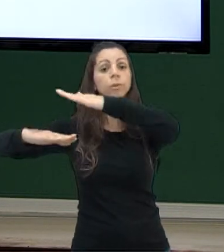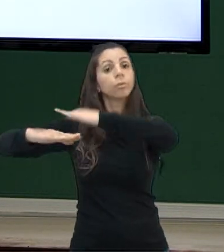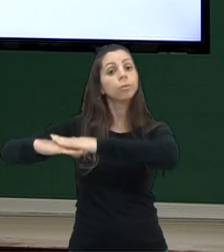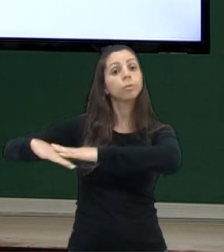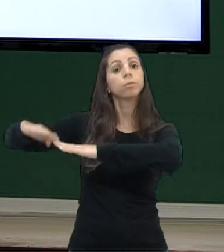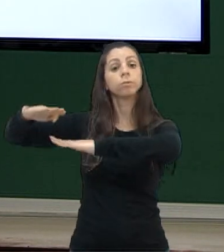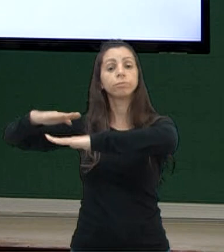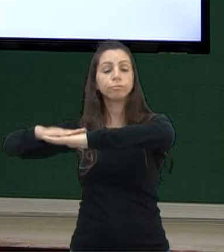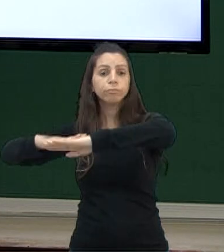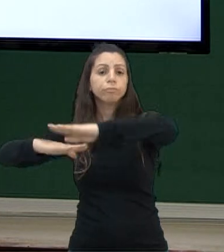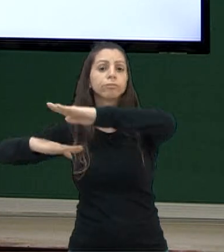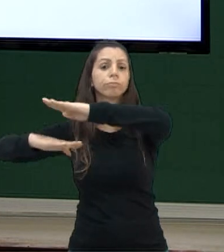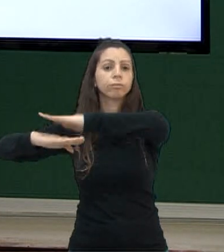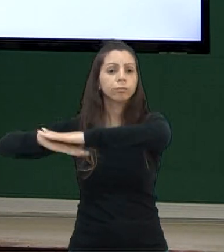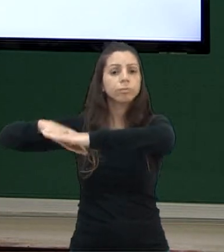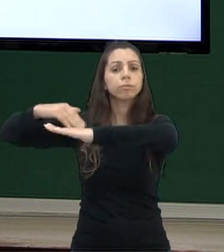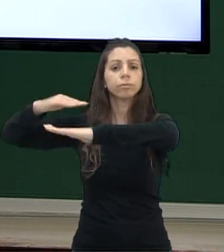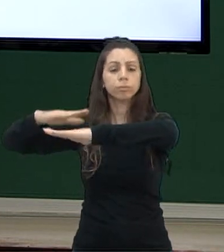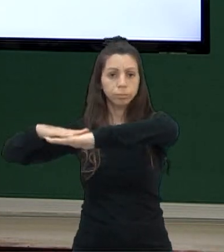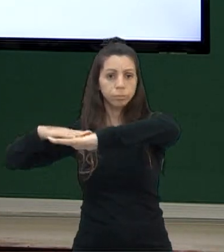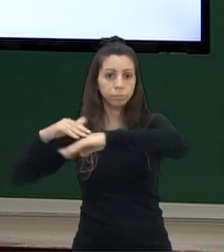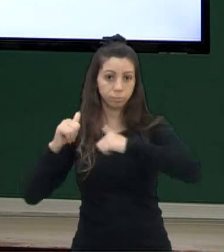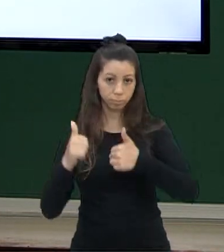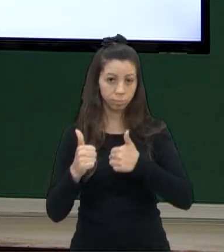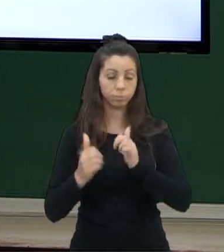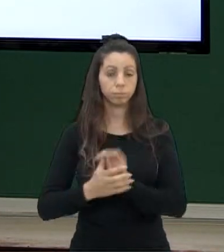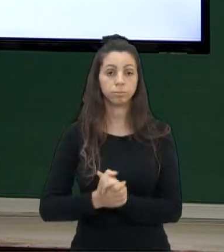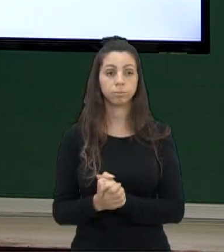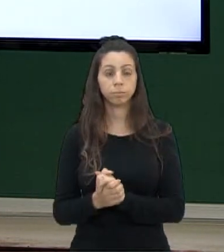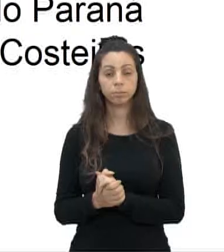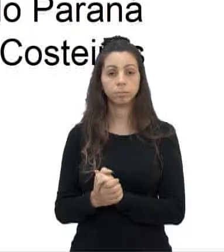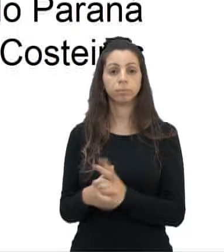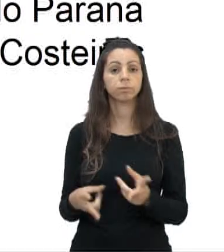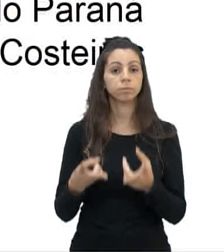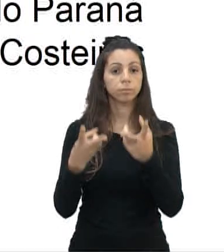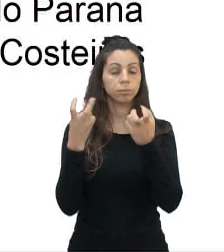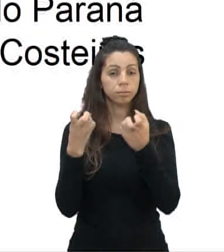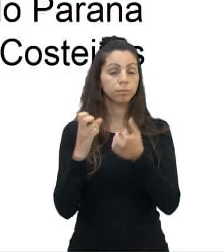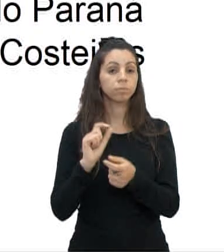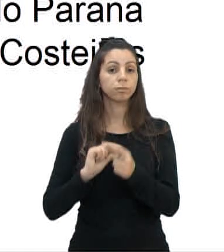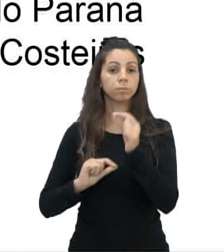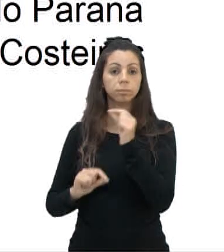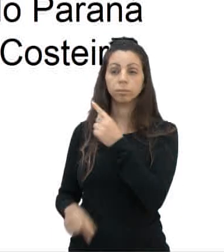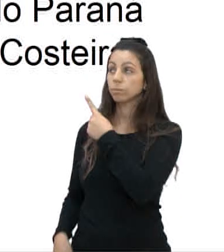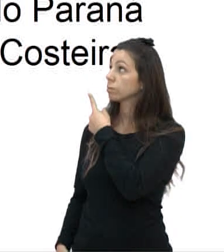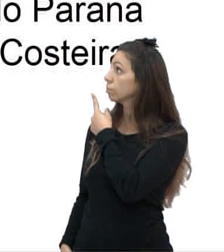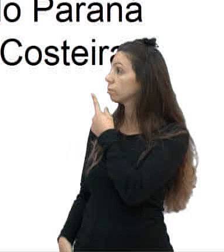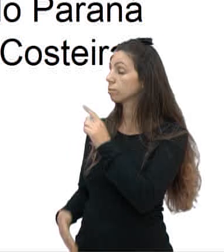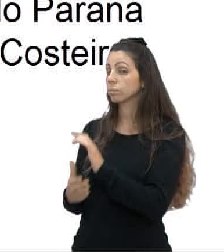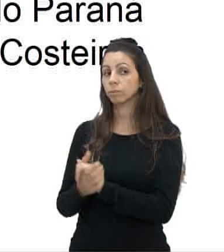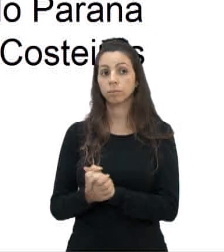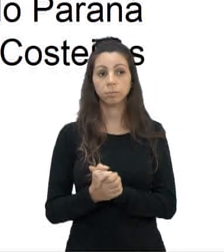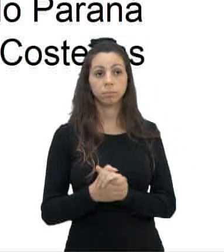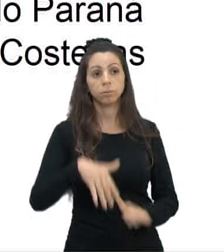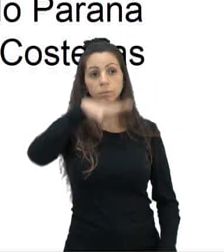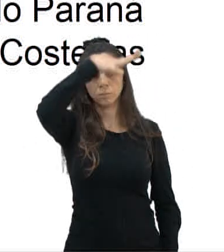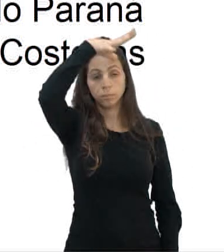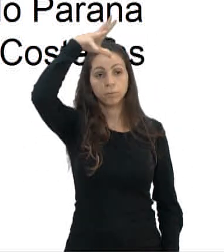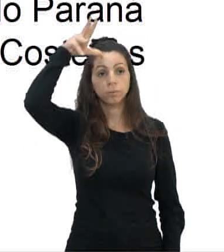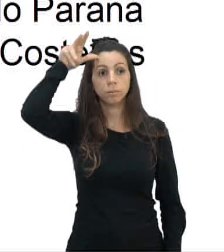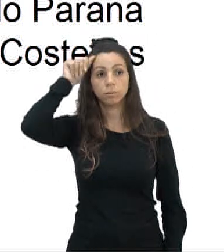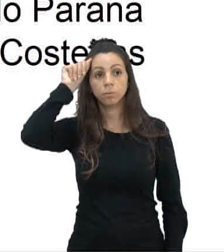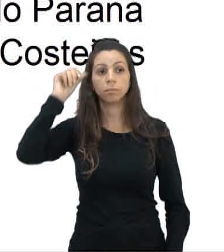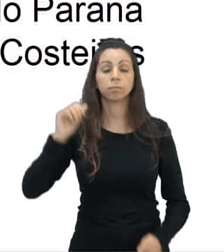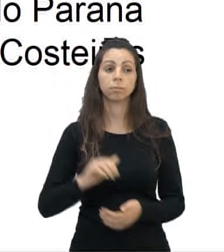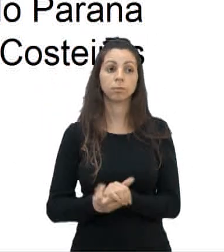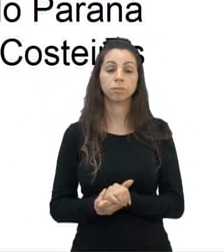foram se acumulando sobre as bacias sedimentares. Olhando aqui no mapa, você vai ver que nós temos a bacia amazônica, ao